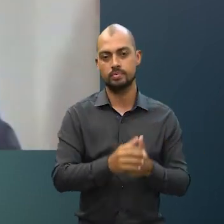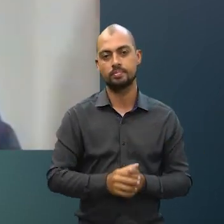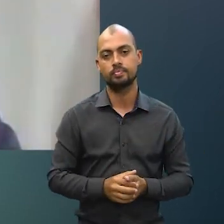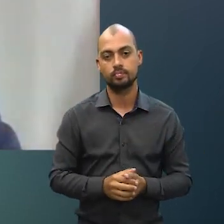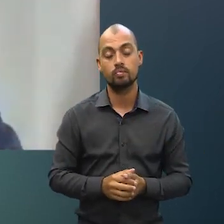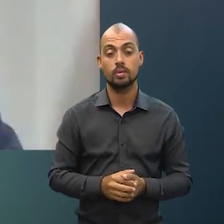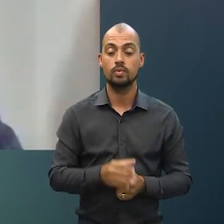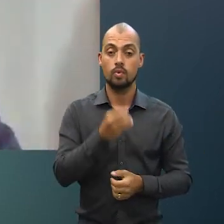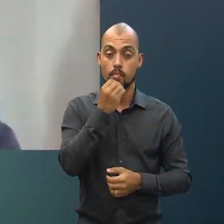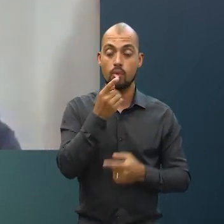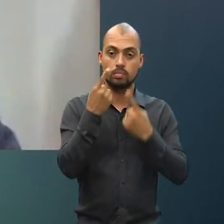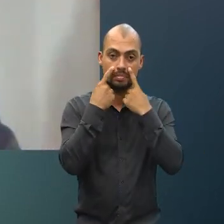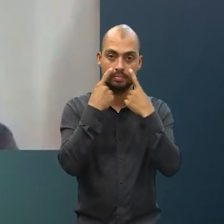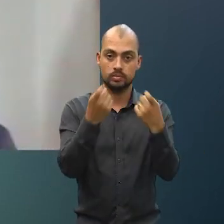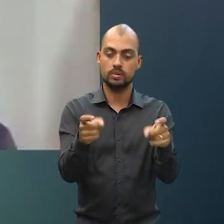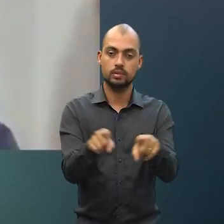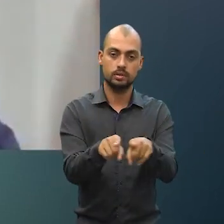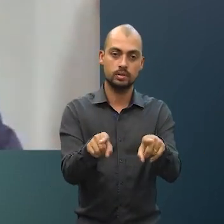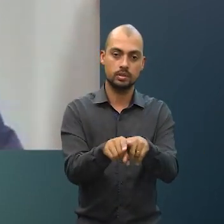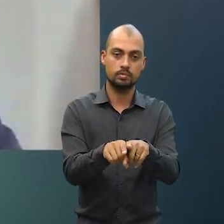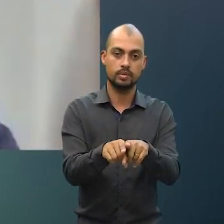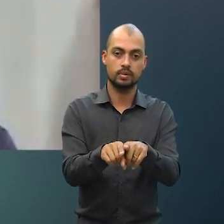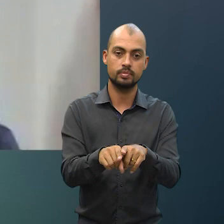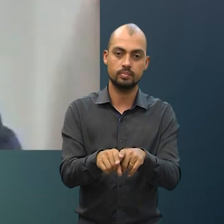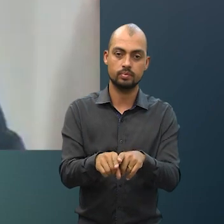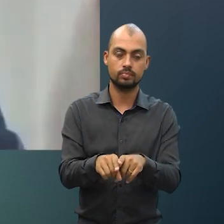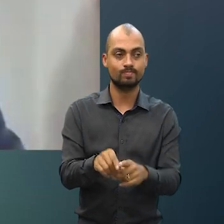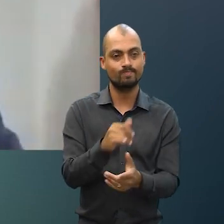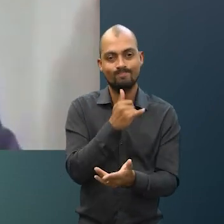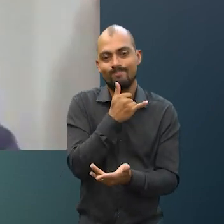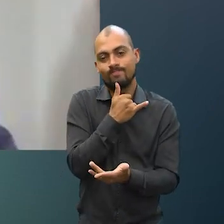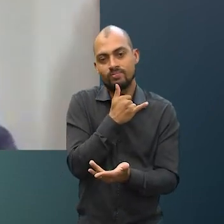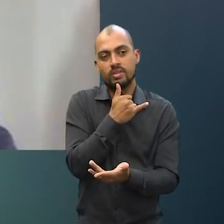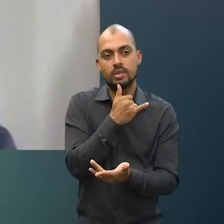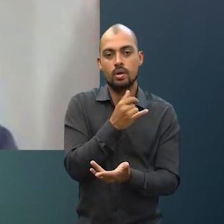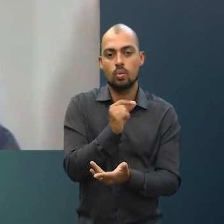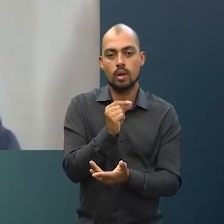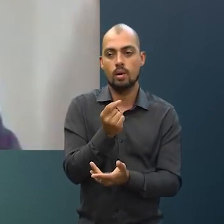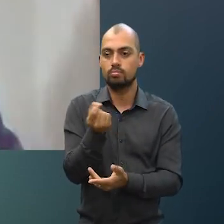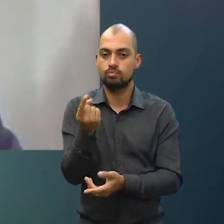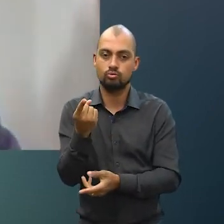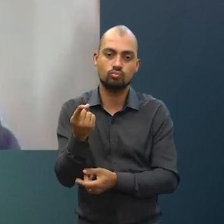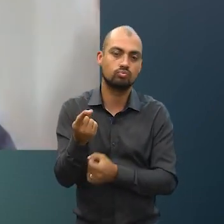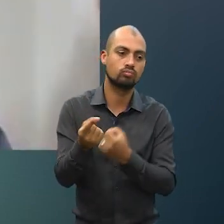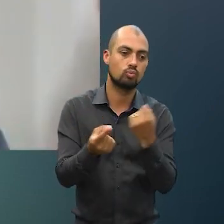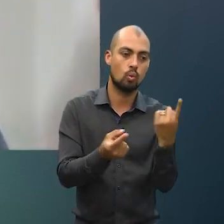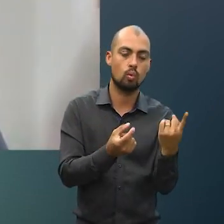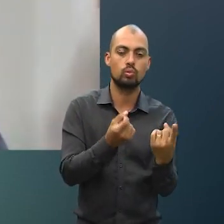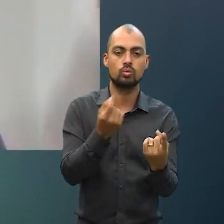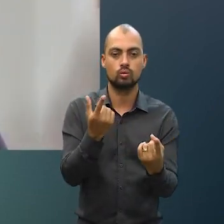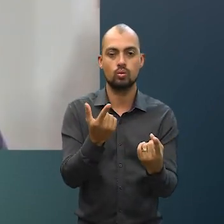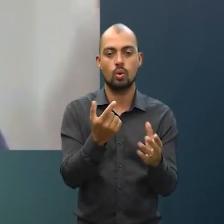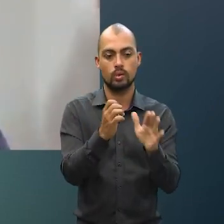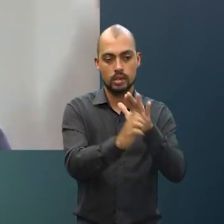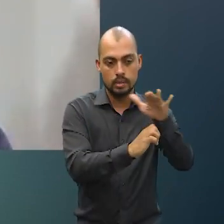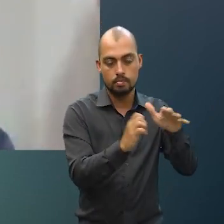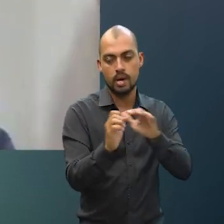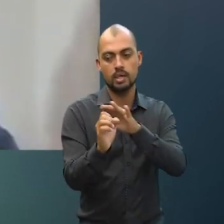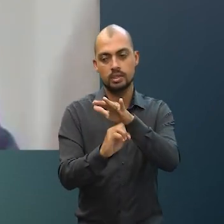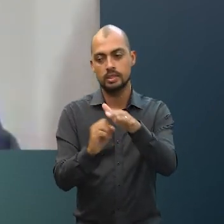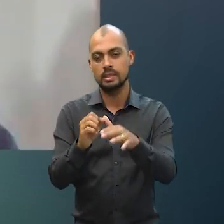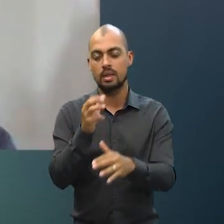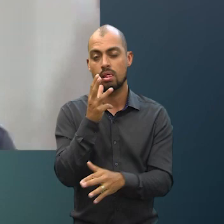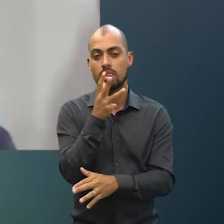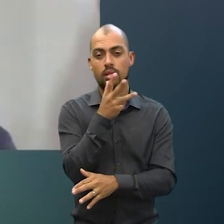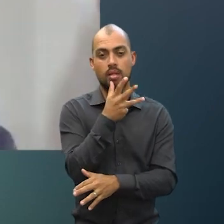isso foi bastante interessante, né? Infelizmente, assim, alguns negócios acabaram demorando um pouco mais